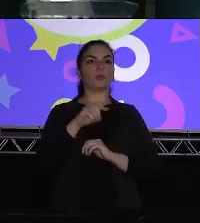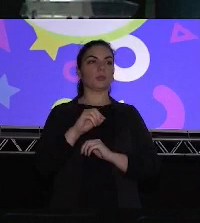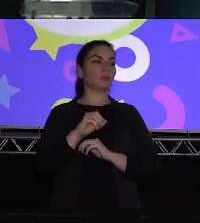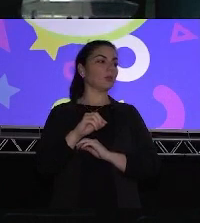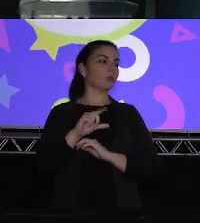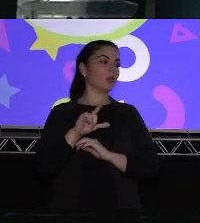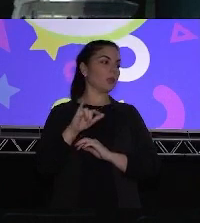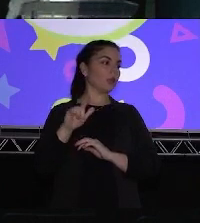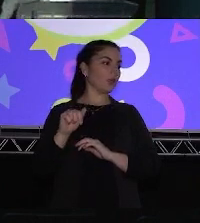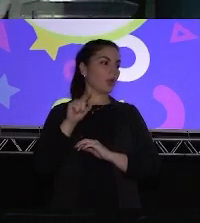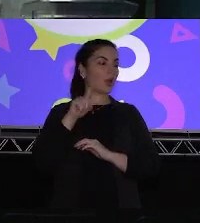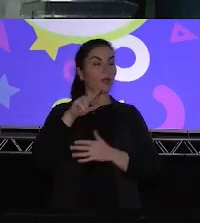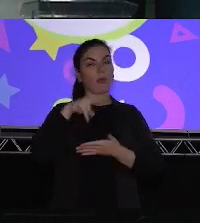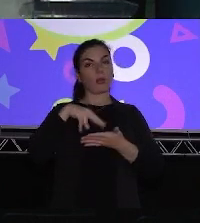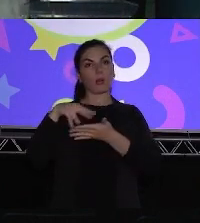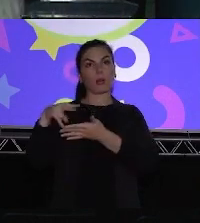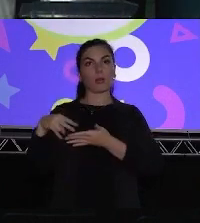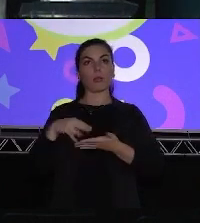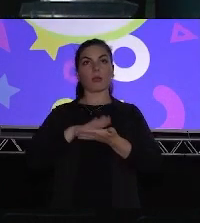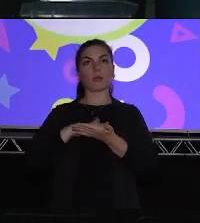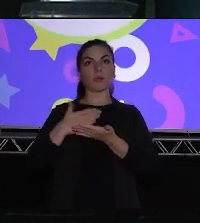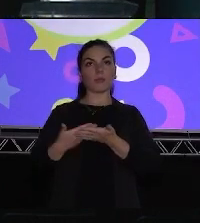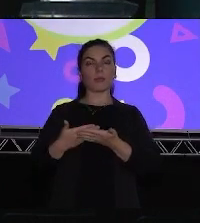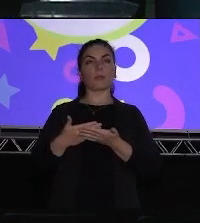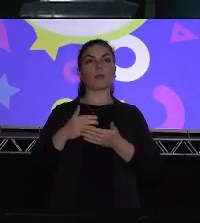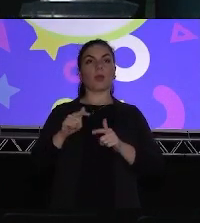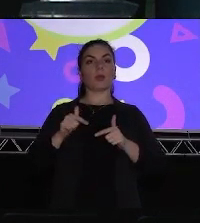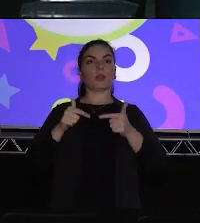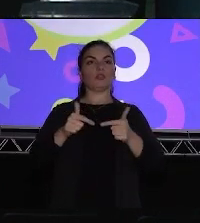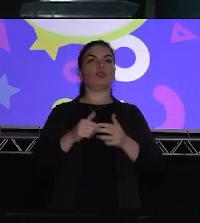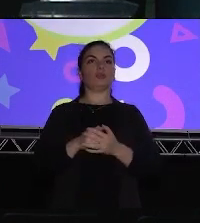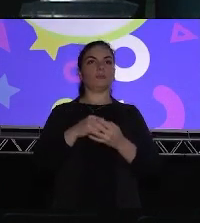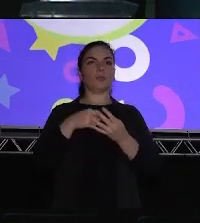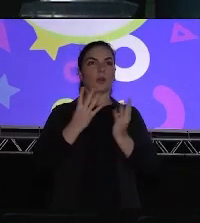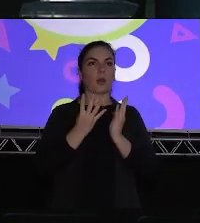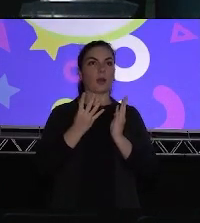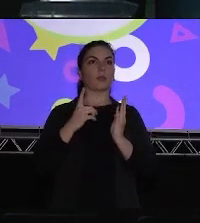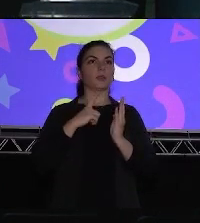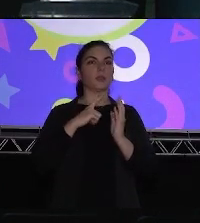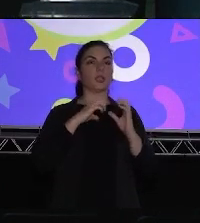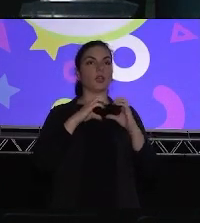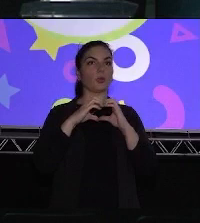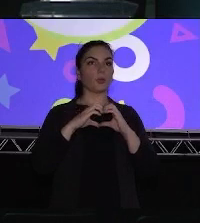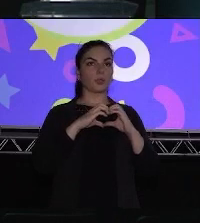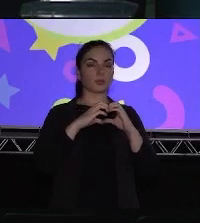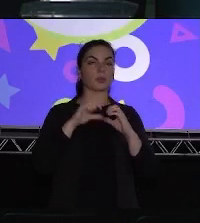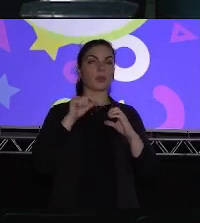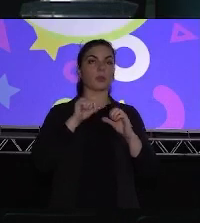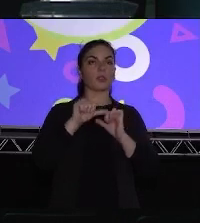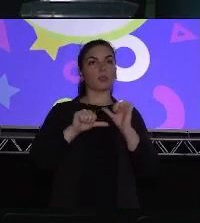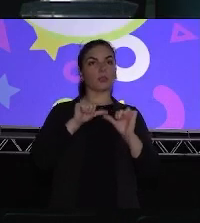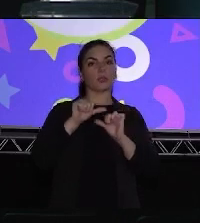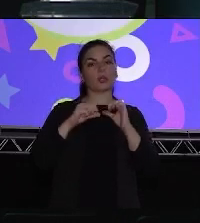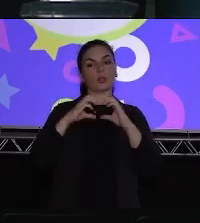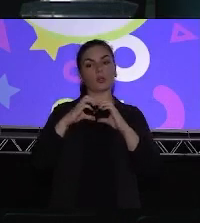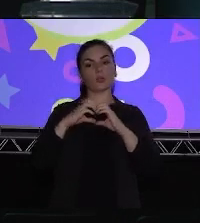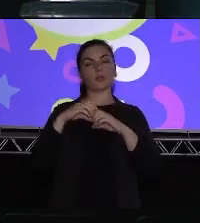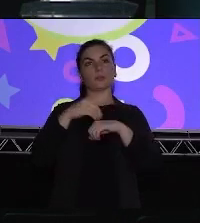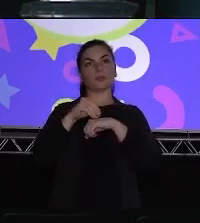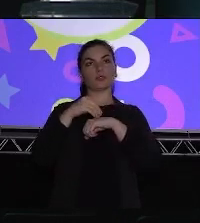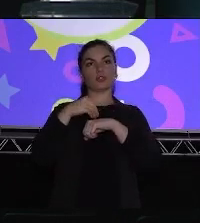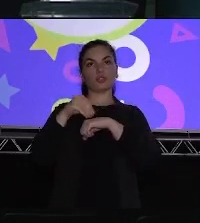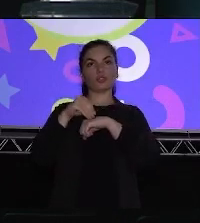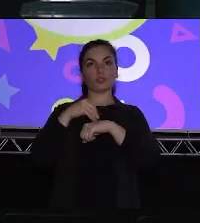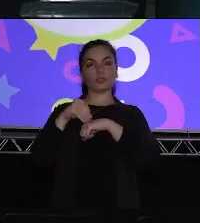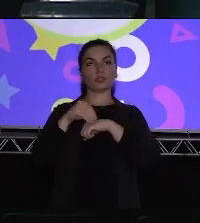ler, interpretar e agir. Cada uma das cartas do jogo tem uns corações, e aí tu troca esses corações por dicas, e aí